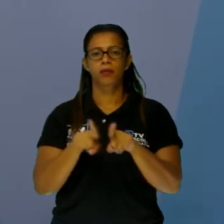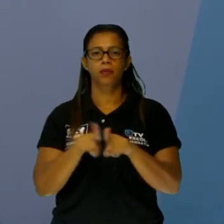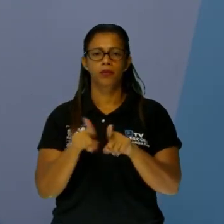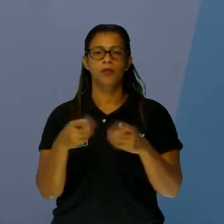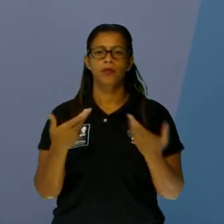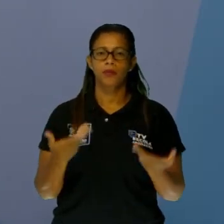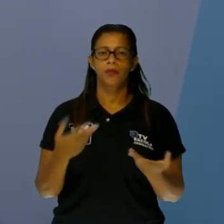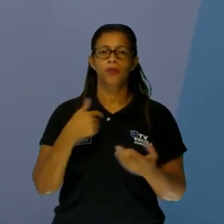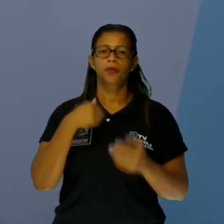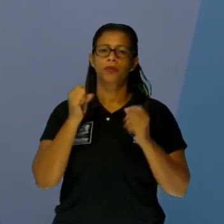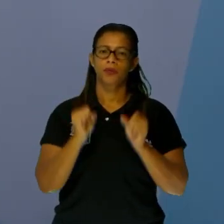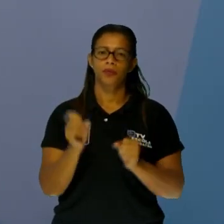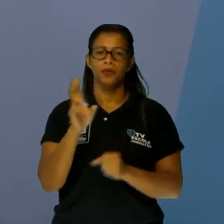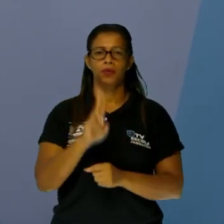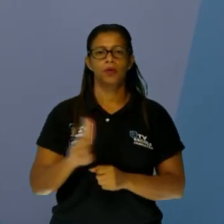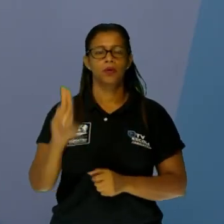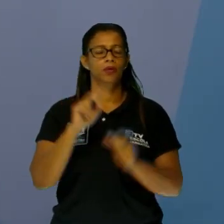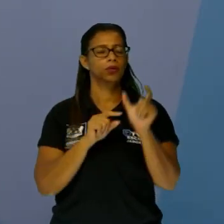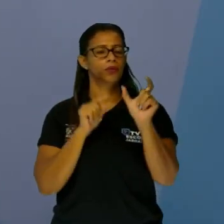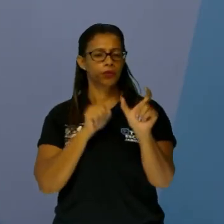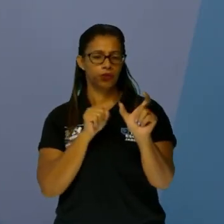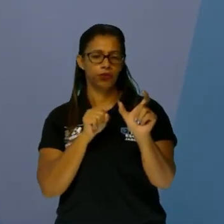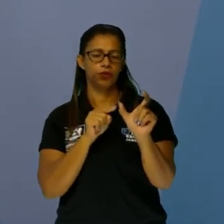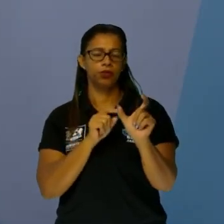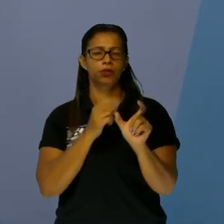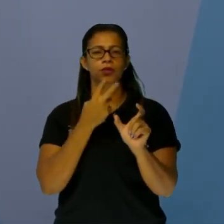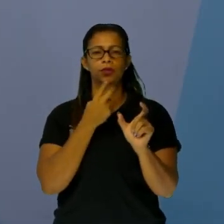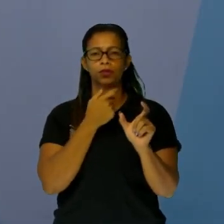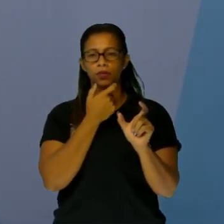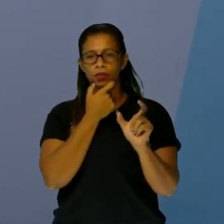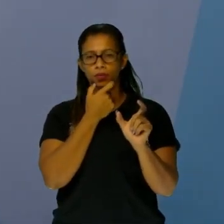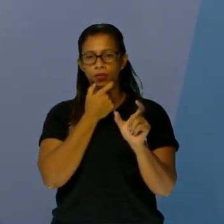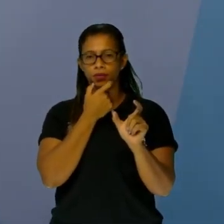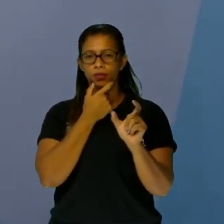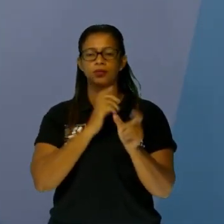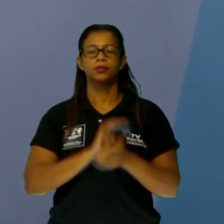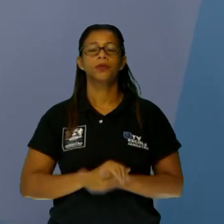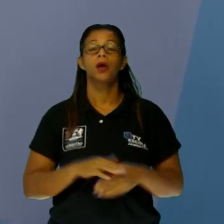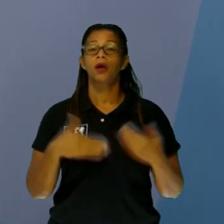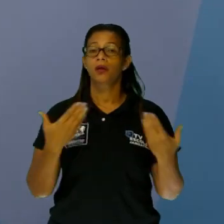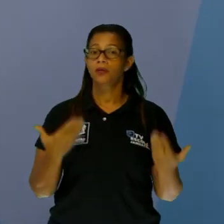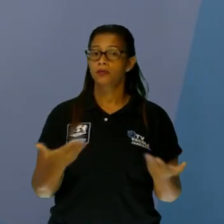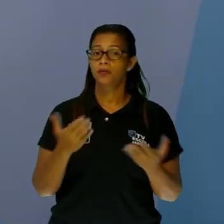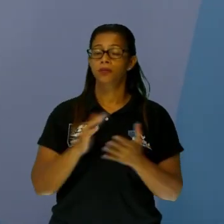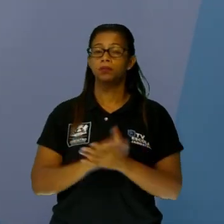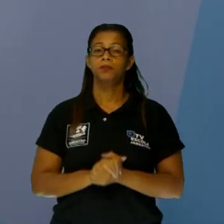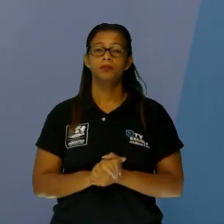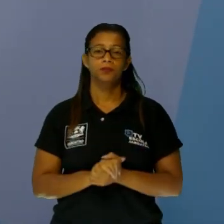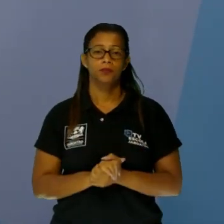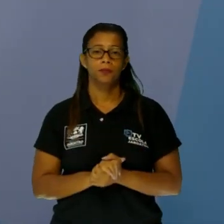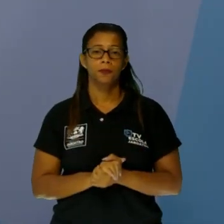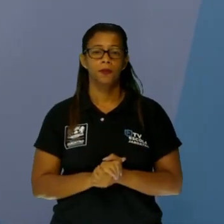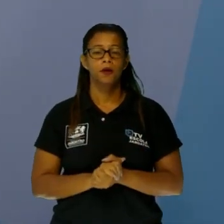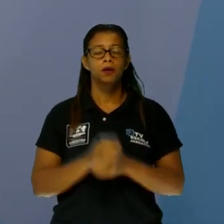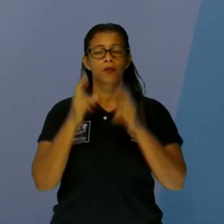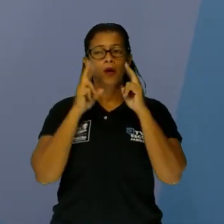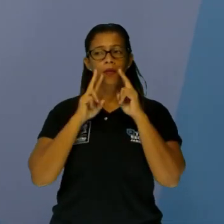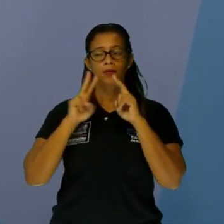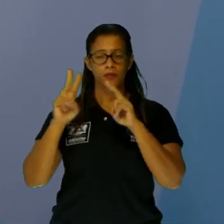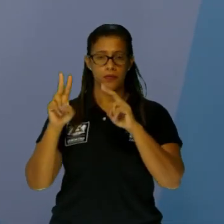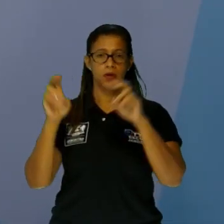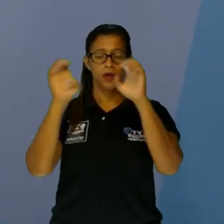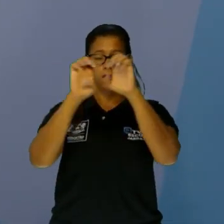posso usar o should. Então vamos só dar uma olhada na questão da estrutura do